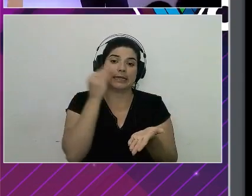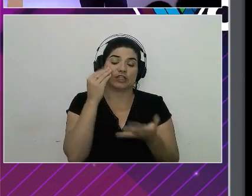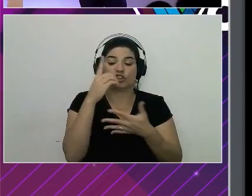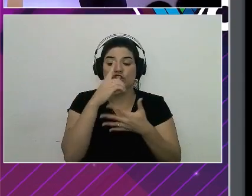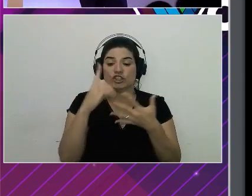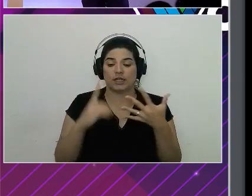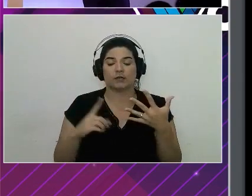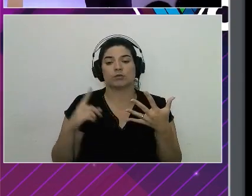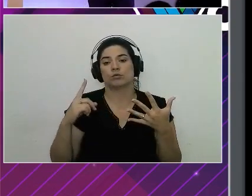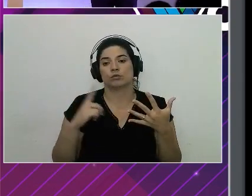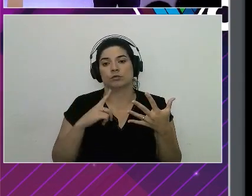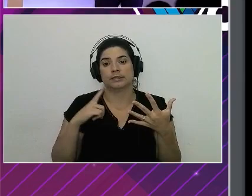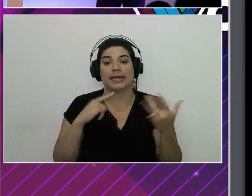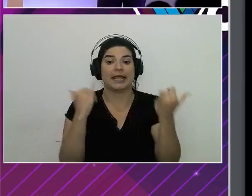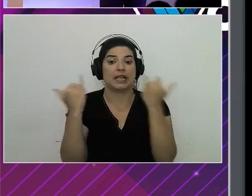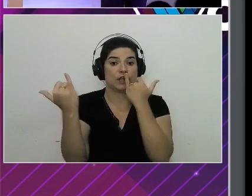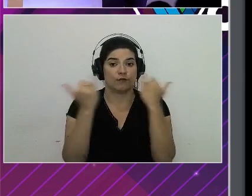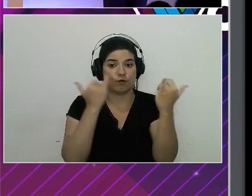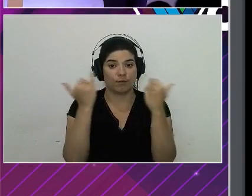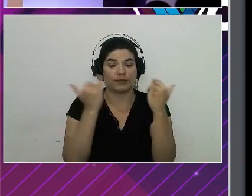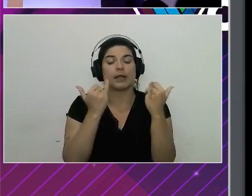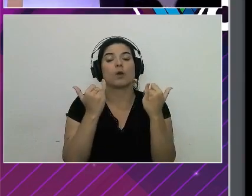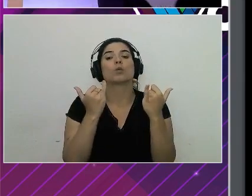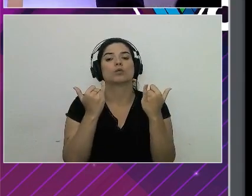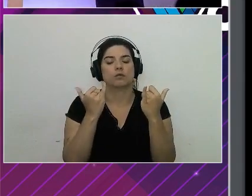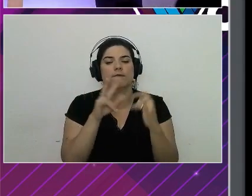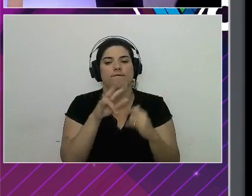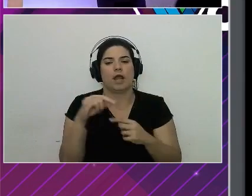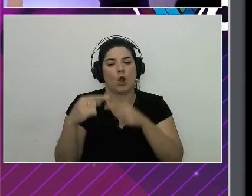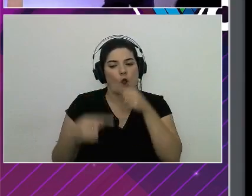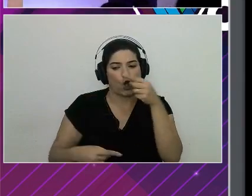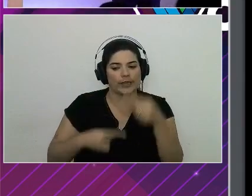de informação e a gente vai rodar alguns testes em cima dessa árvore.